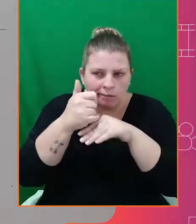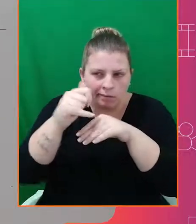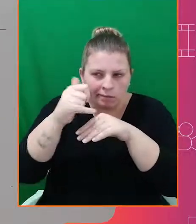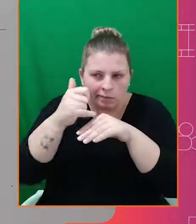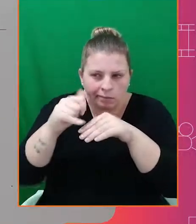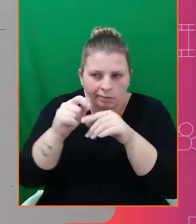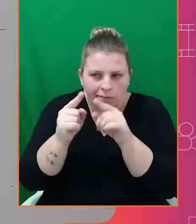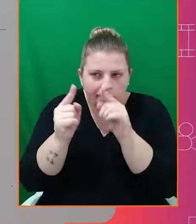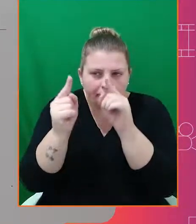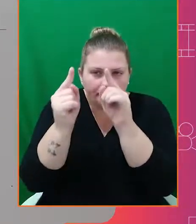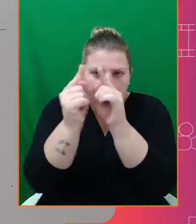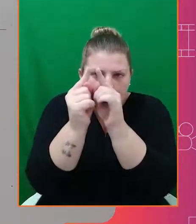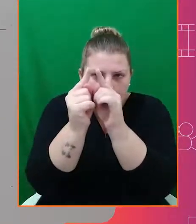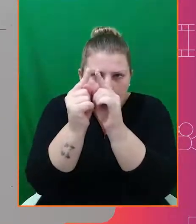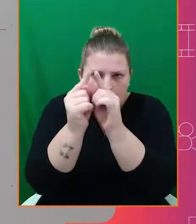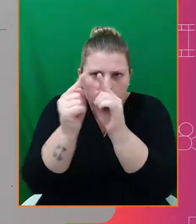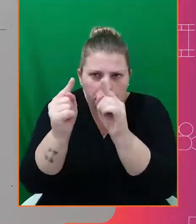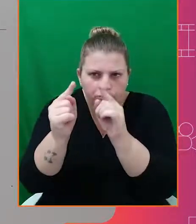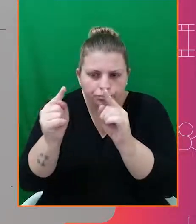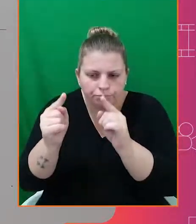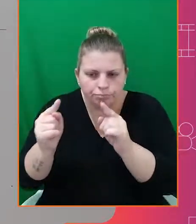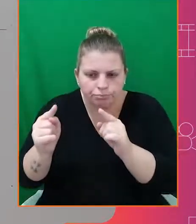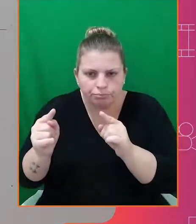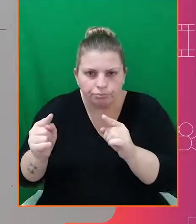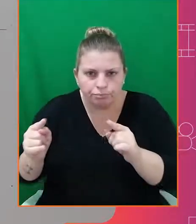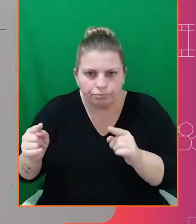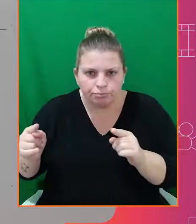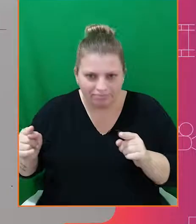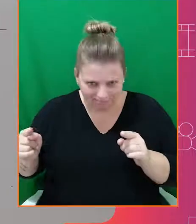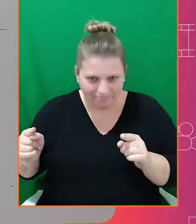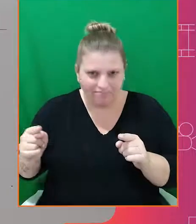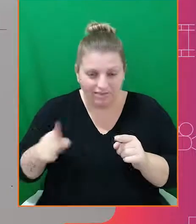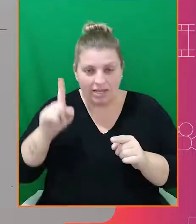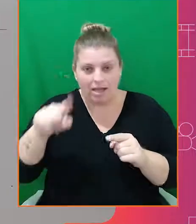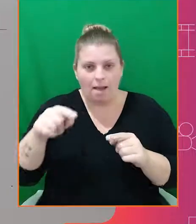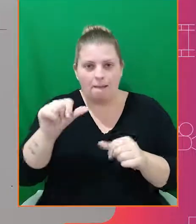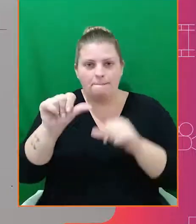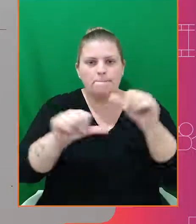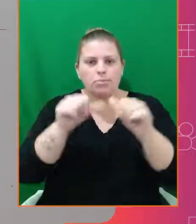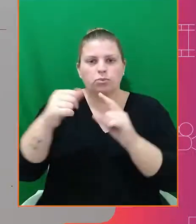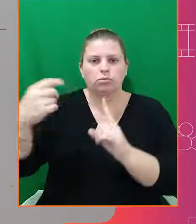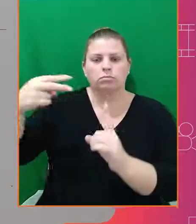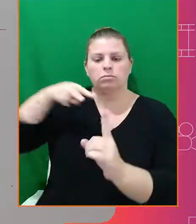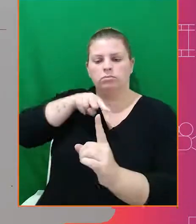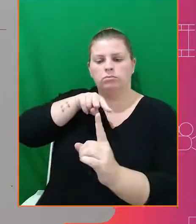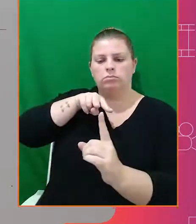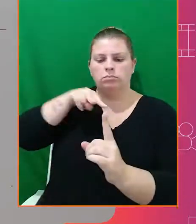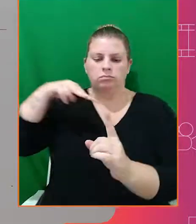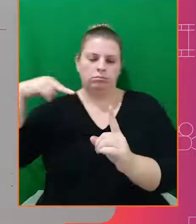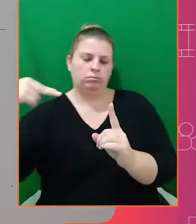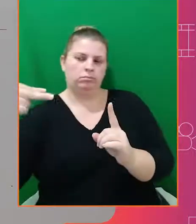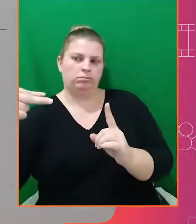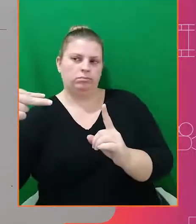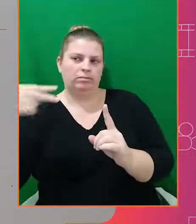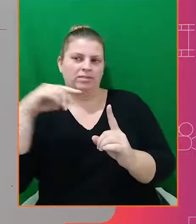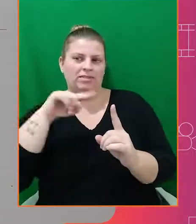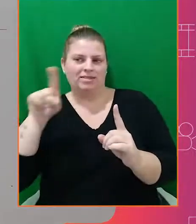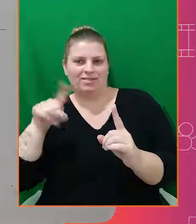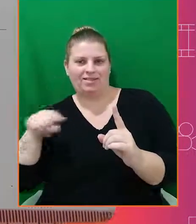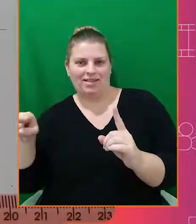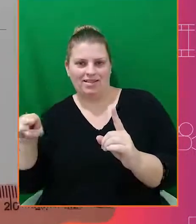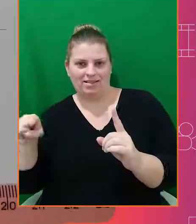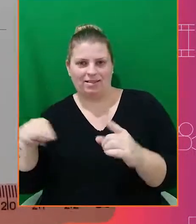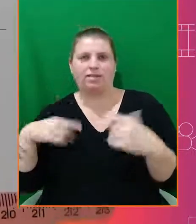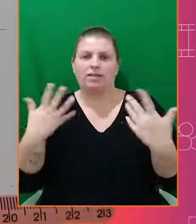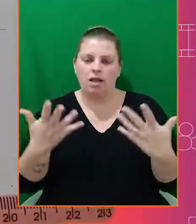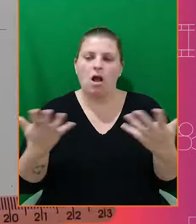linhas é bem menor do que aqui. E é isso que indica a mudança de perspectiva no eixo Z. Sendo assim,